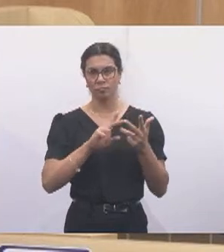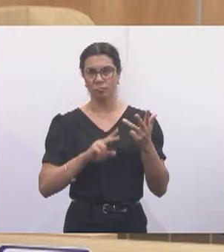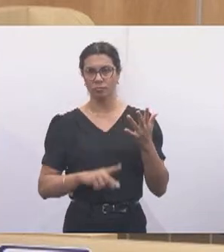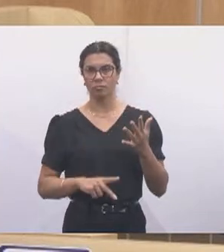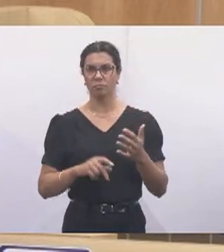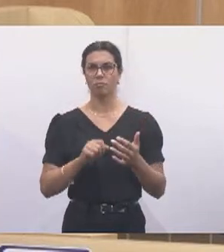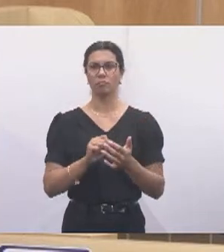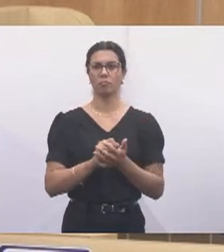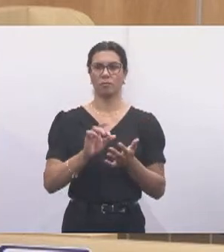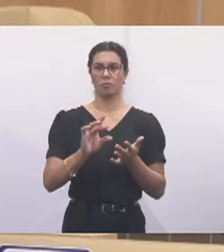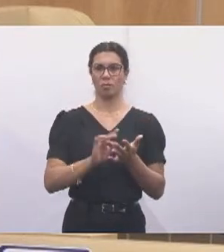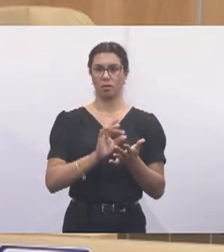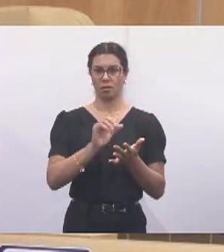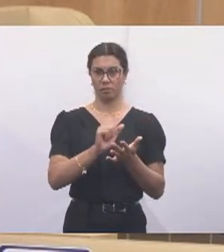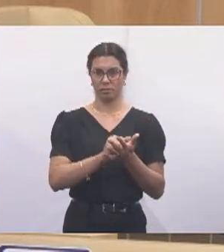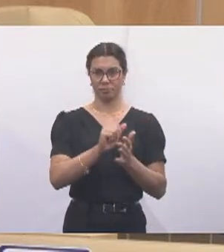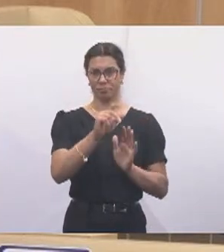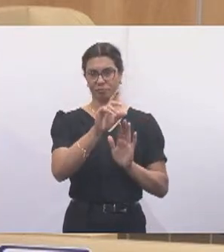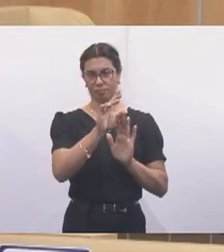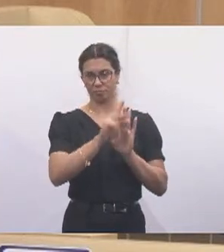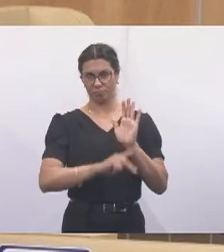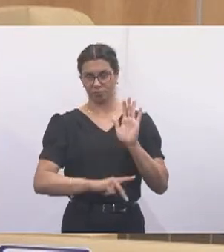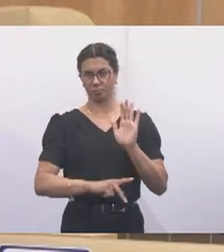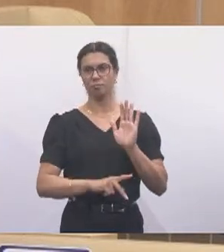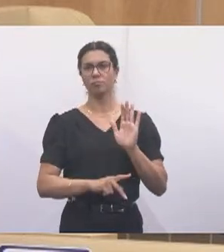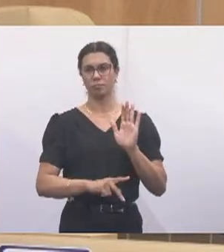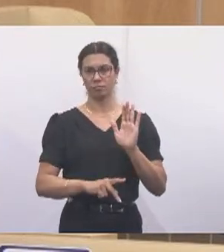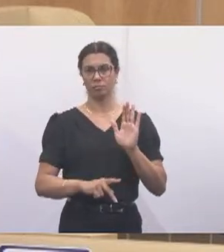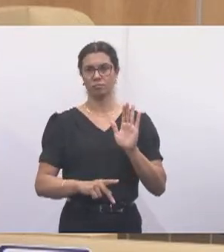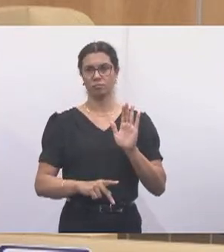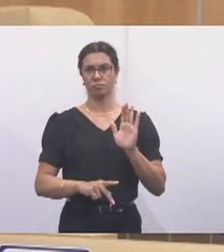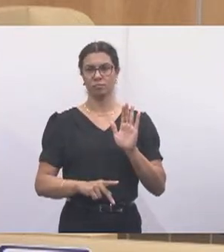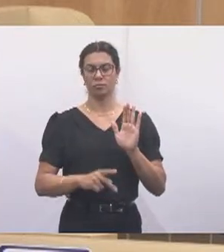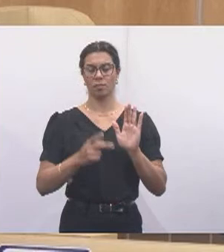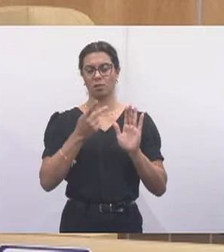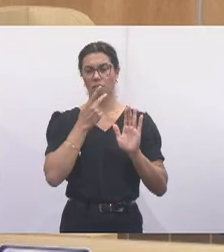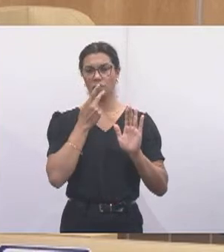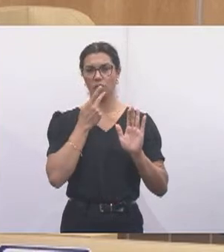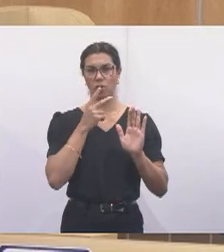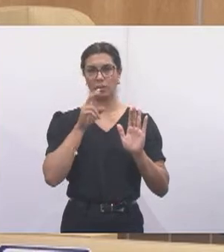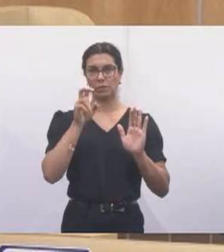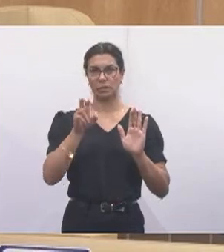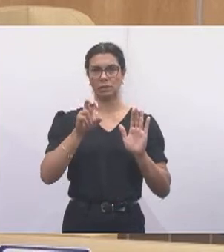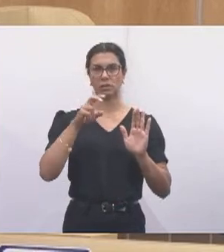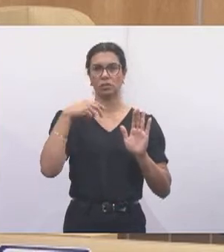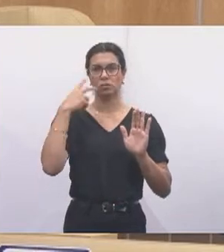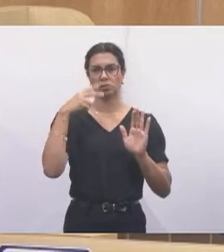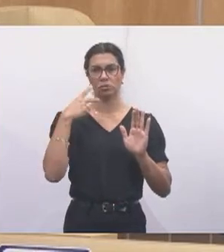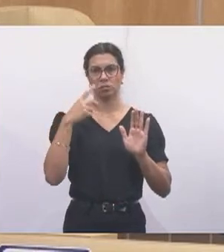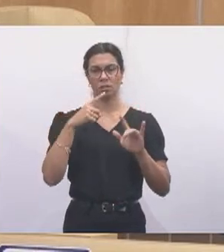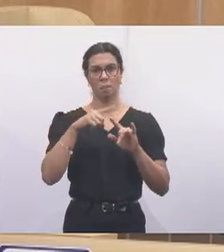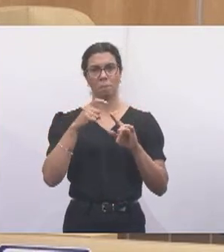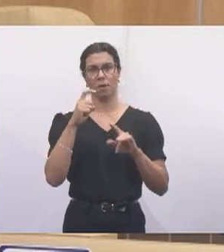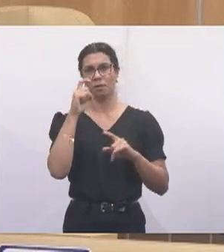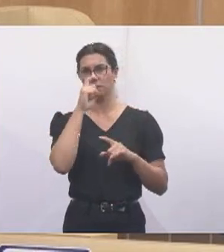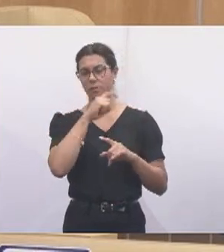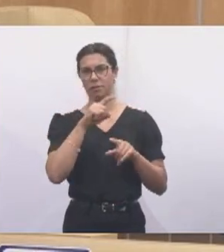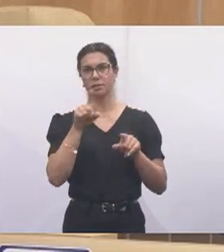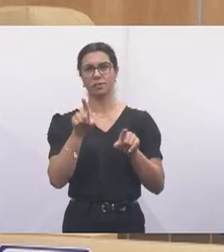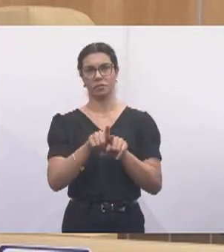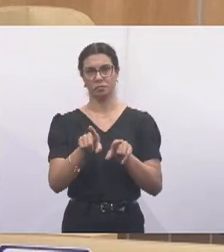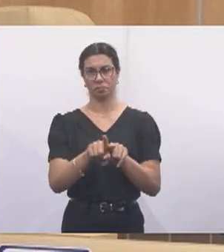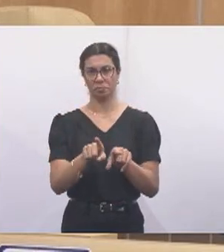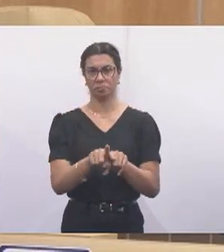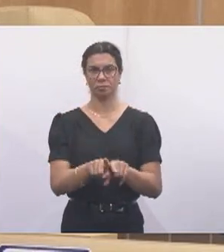assinaram o projeto. Citou o nome de 5 vereadores. Outra meia-verdade. E meia-verdade para